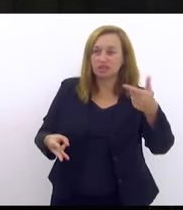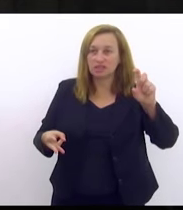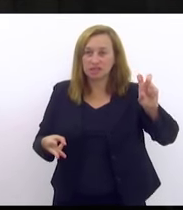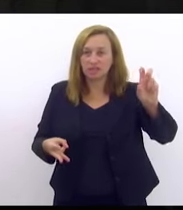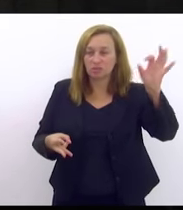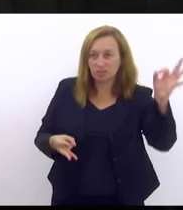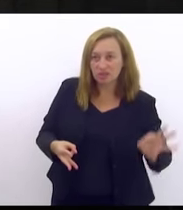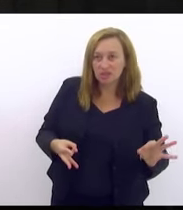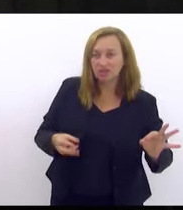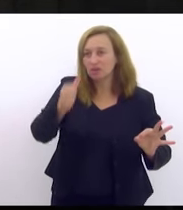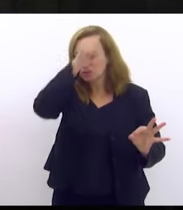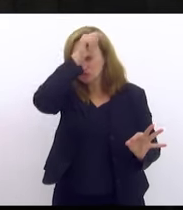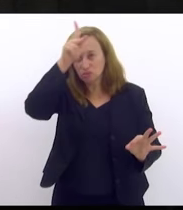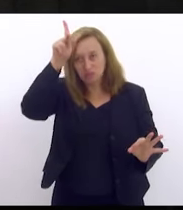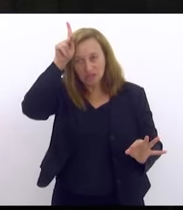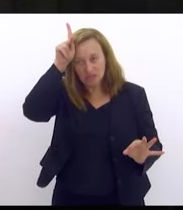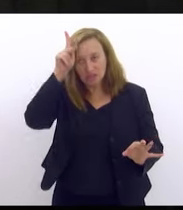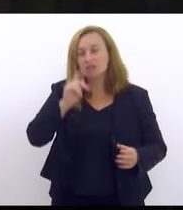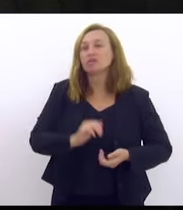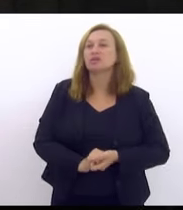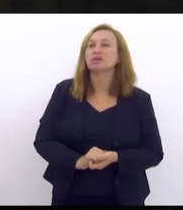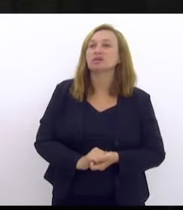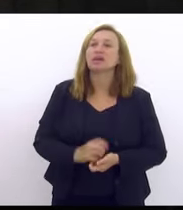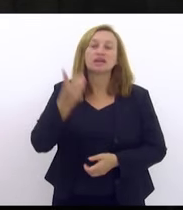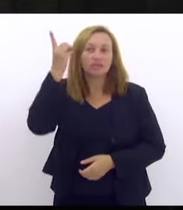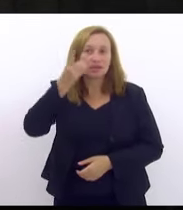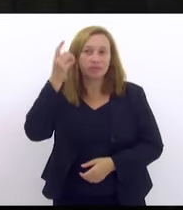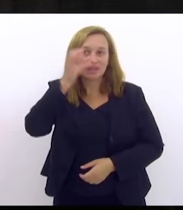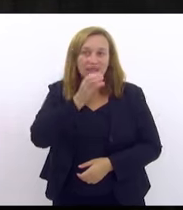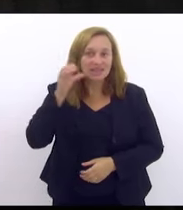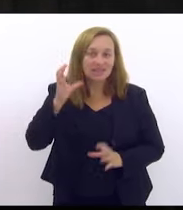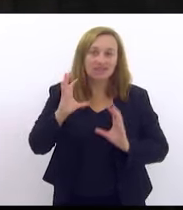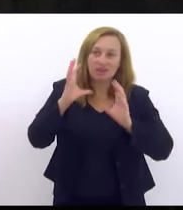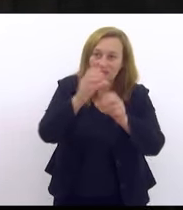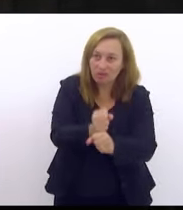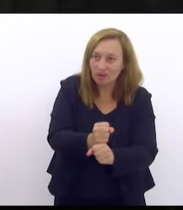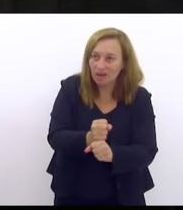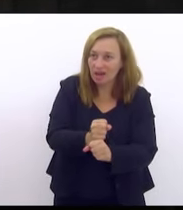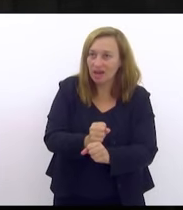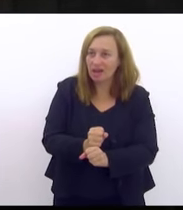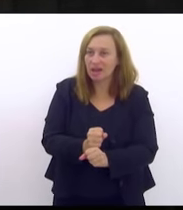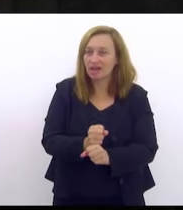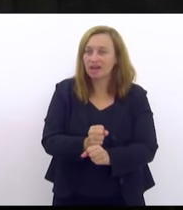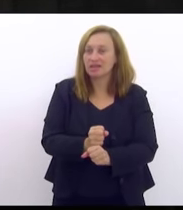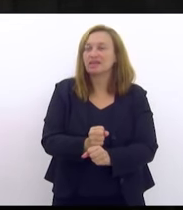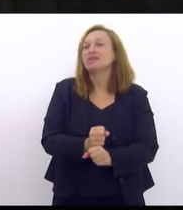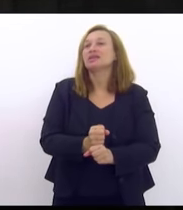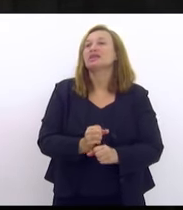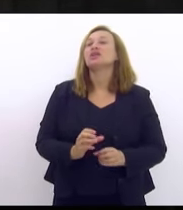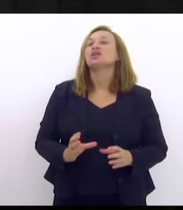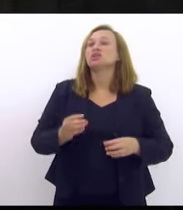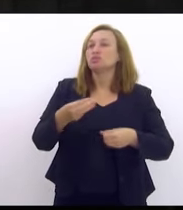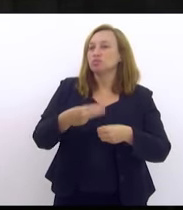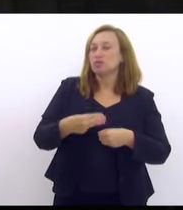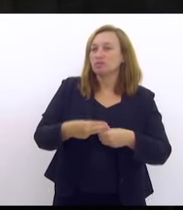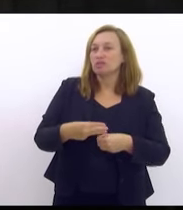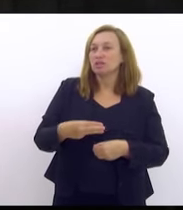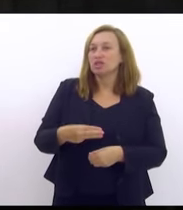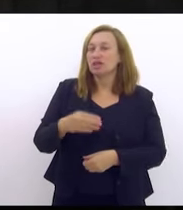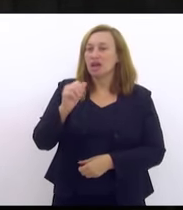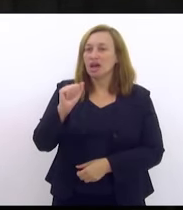dos municípios. E aí a deputada Célia vai calcular a quarta parte do município de Angra do Reis nos 500